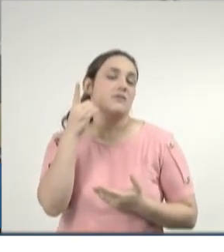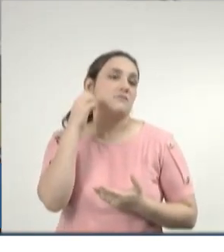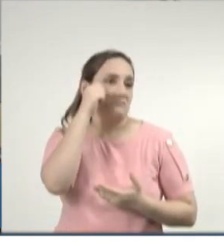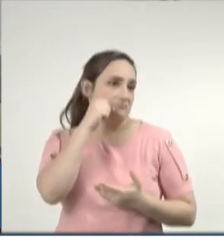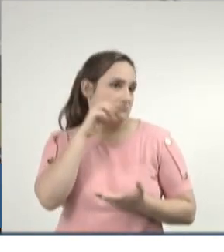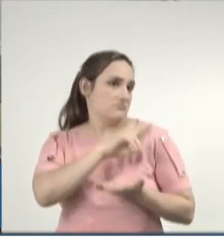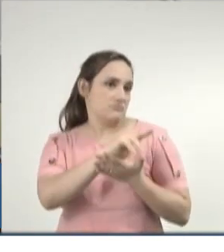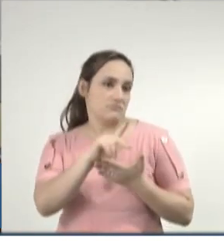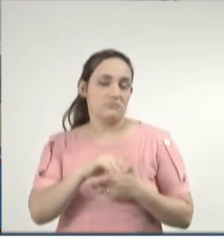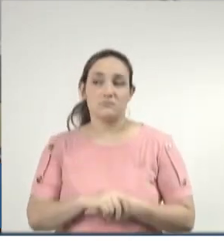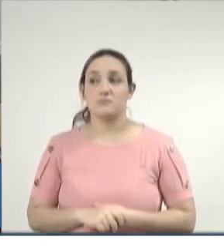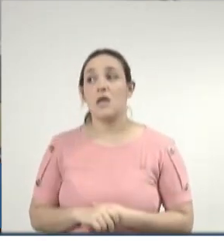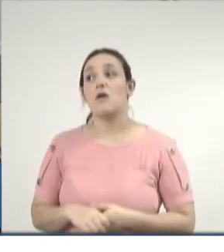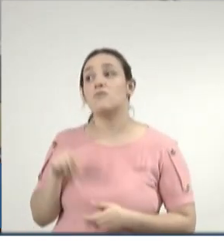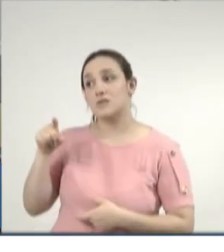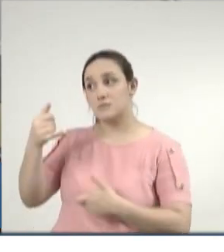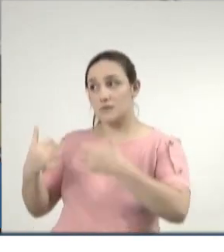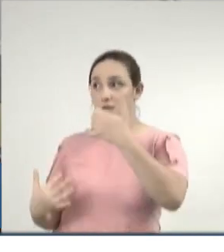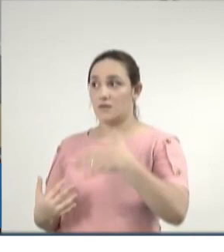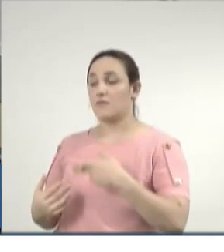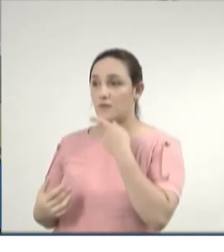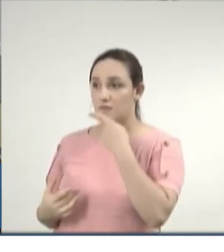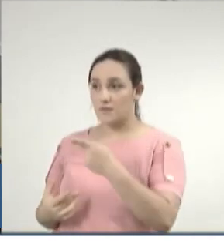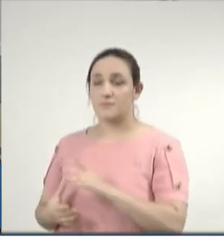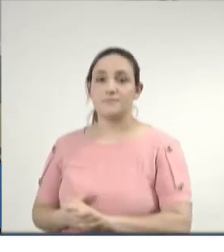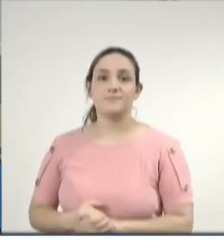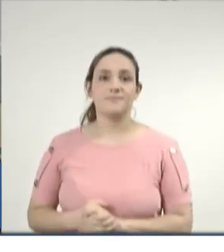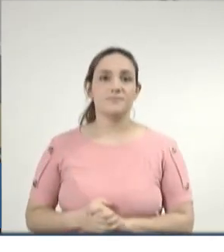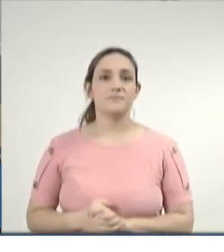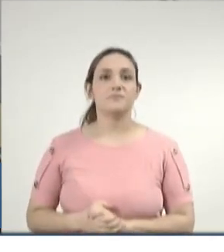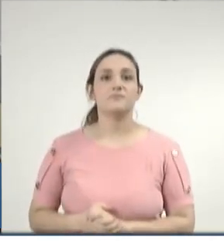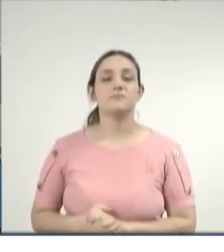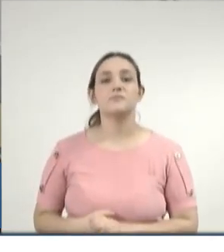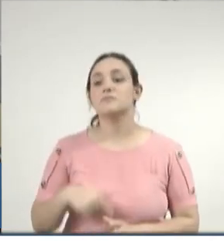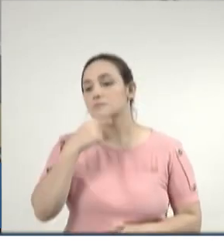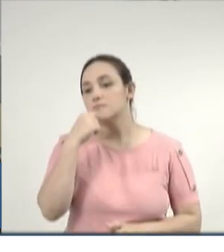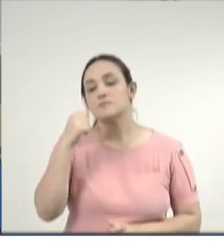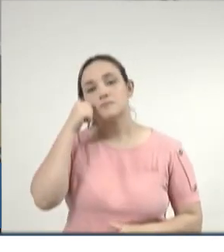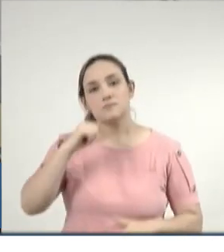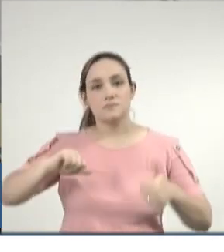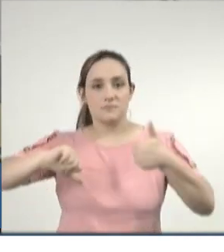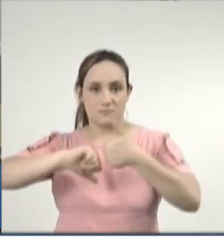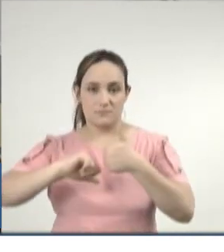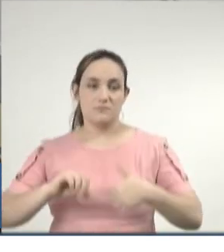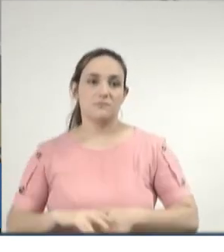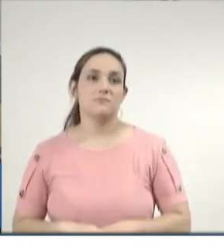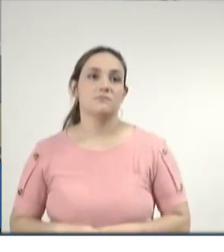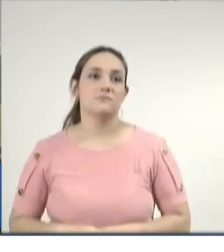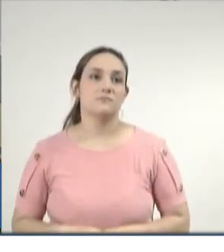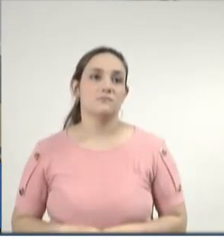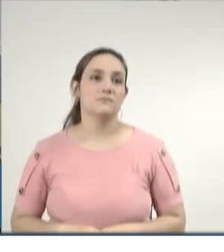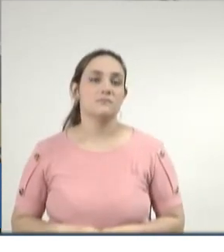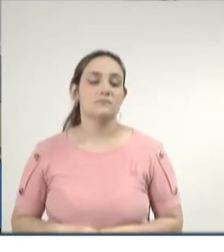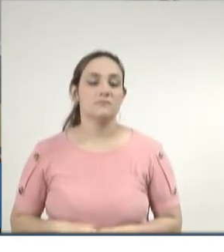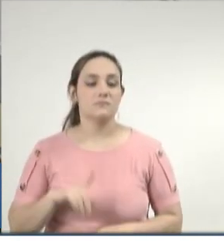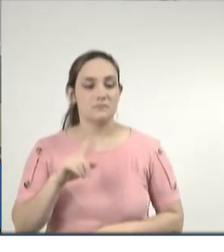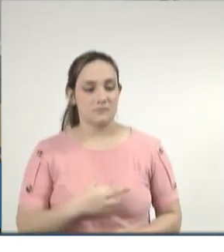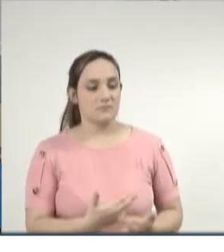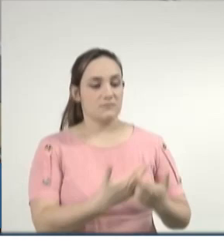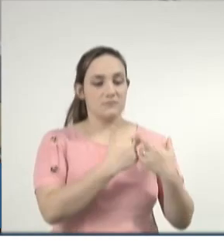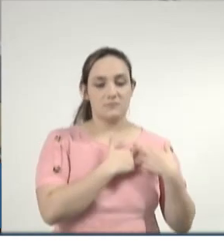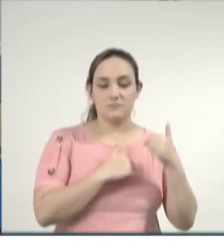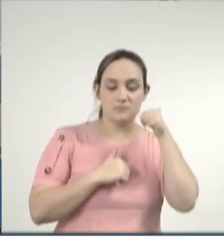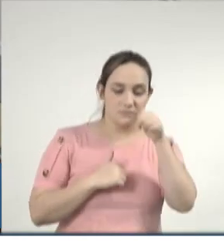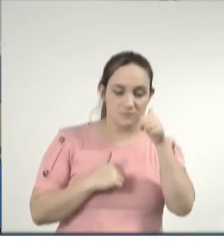sua explanação, quando você fala a questão de gênero, né? Que já vem atribuição para as mulheres, para cuidar